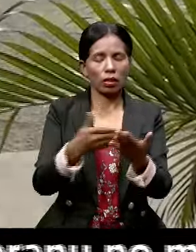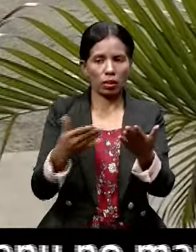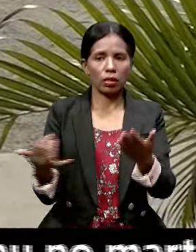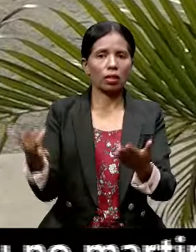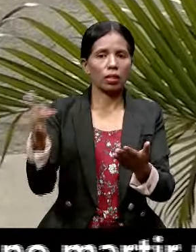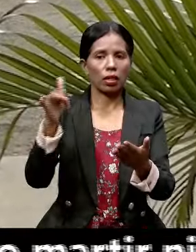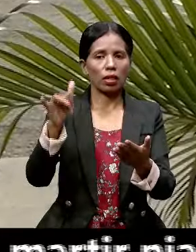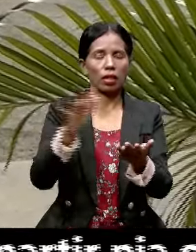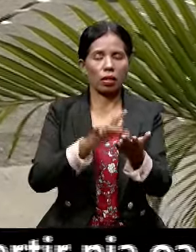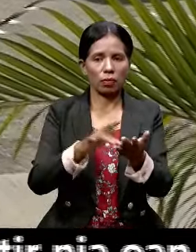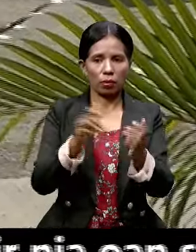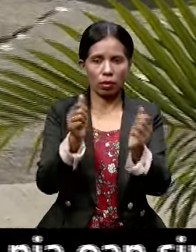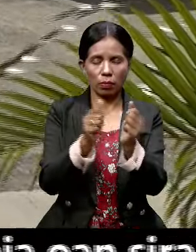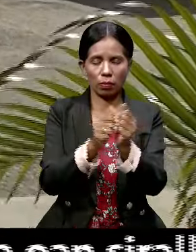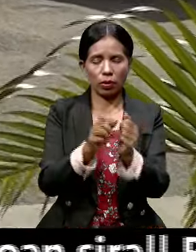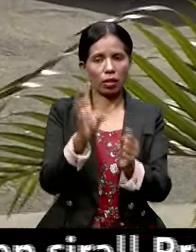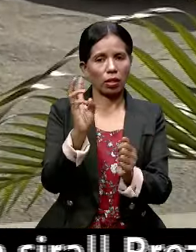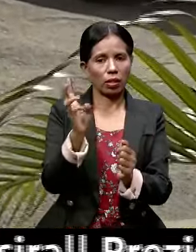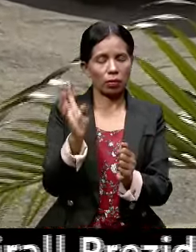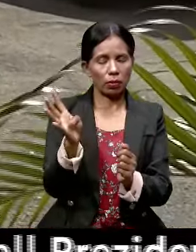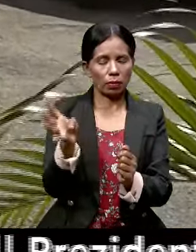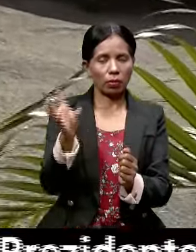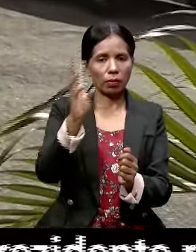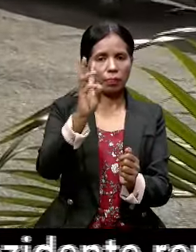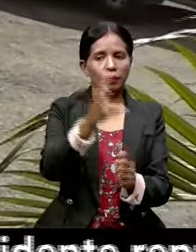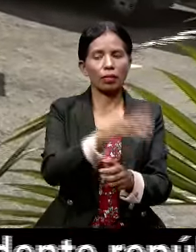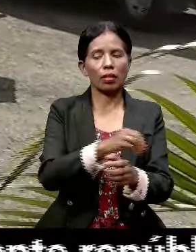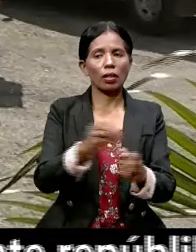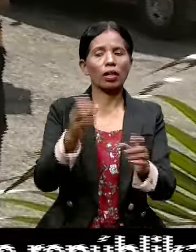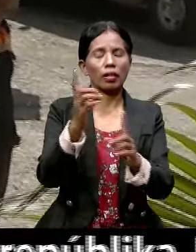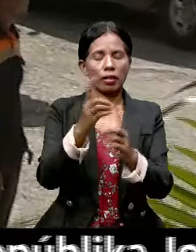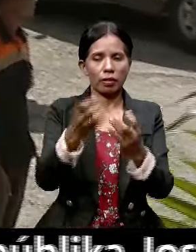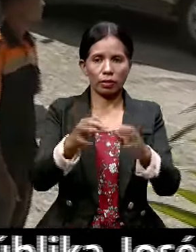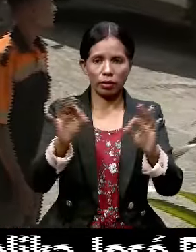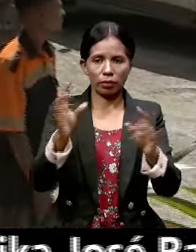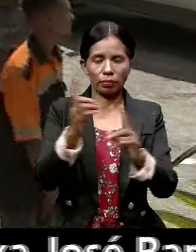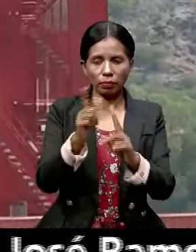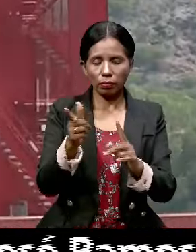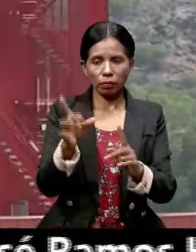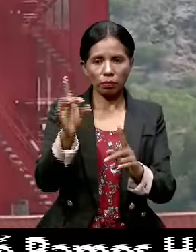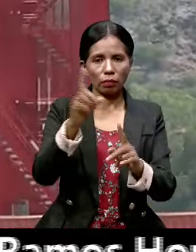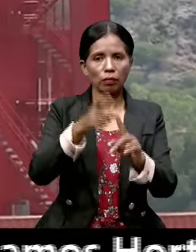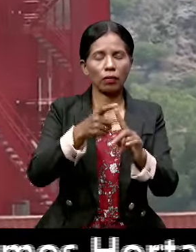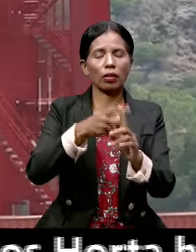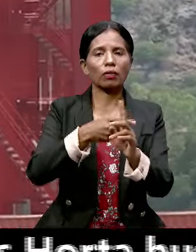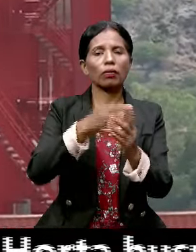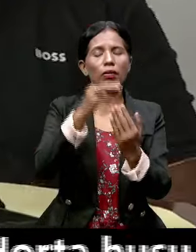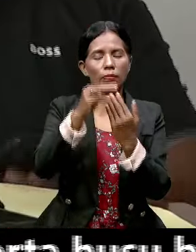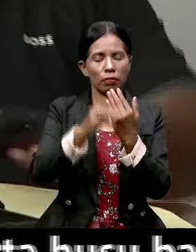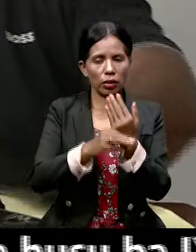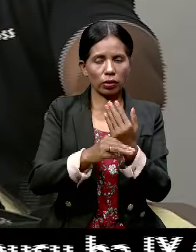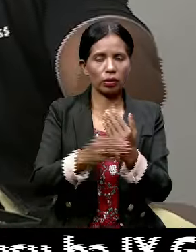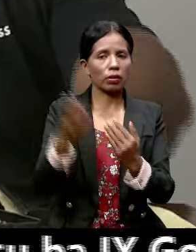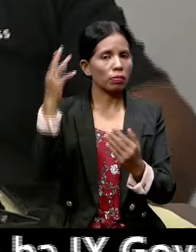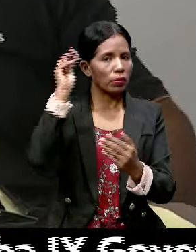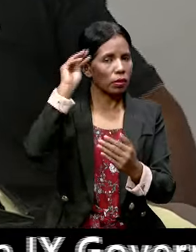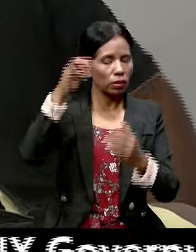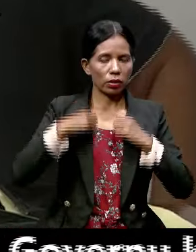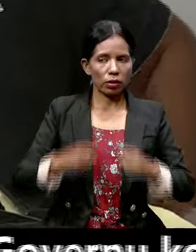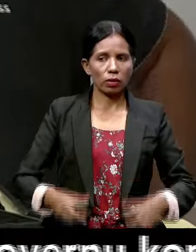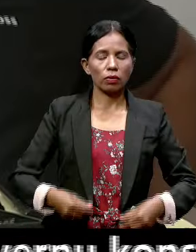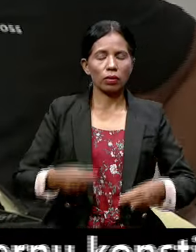consumáveis item hatnulo resinen, mas que contrato termina ona iha loron ronulo resinhito fulan março liuba, Ministério Saúde se